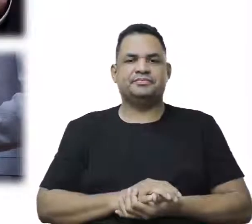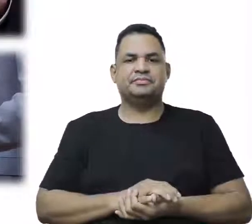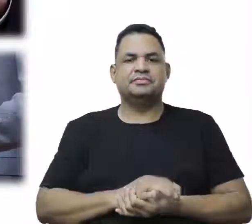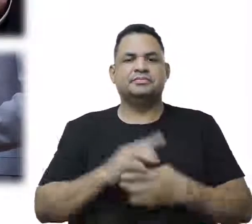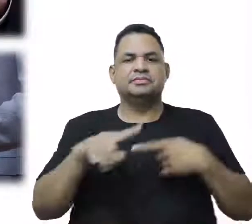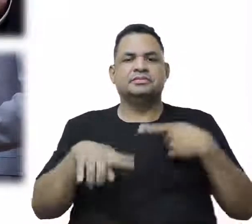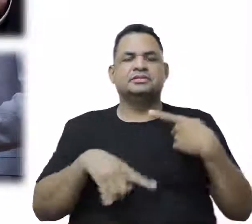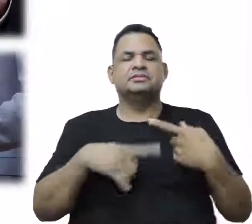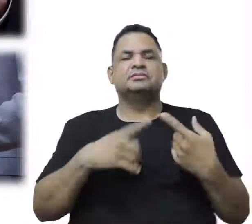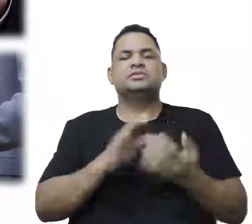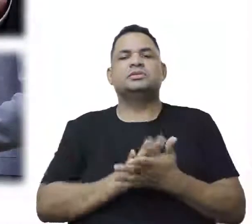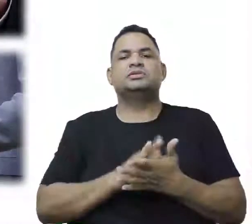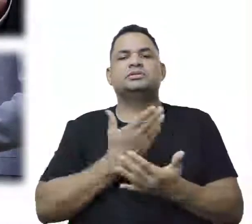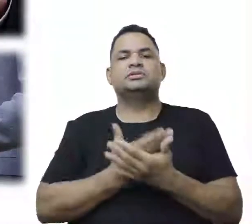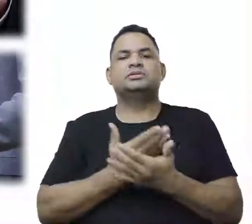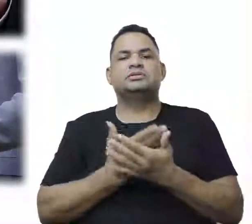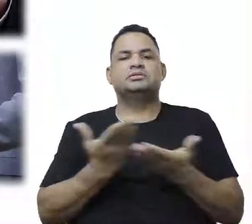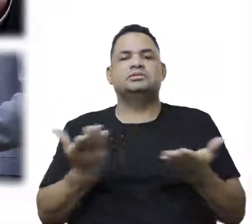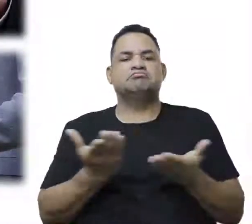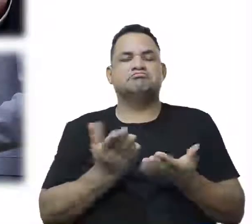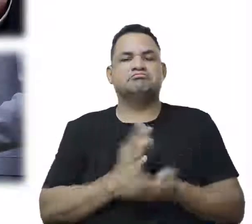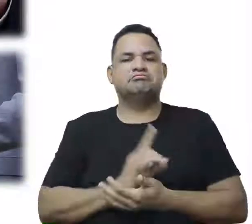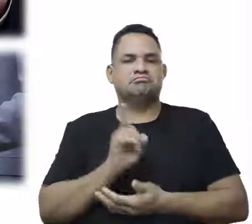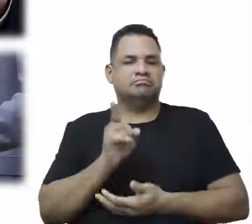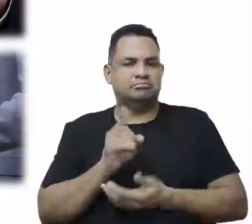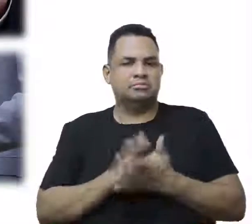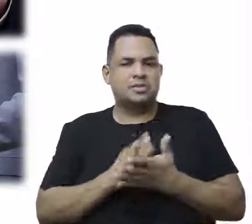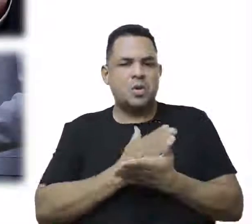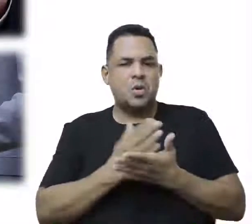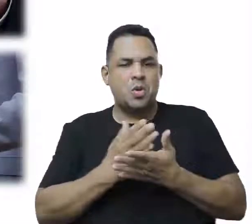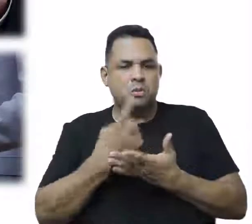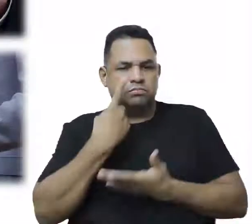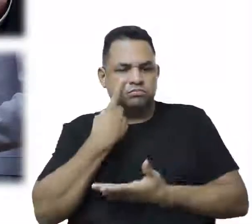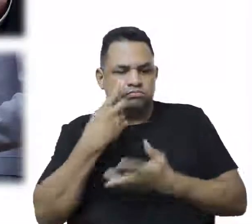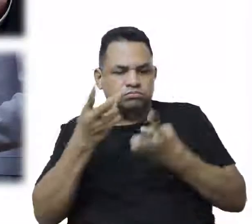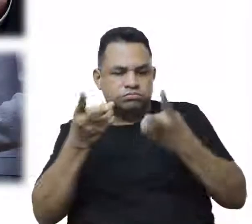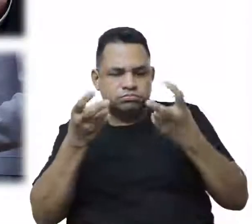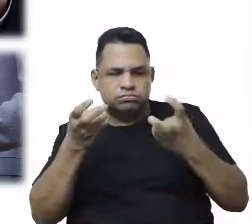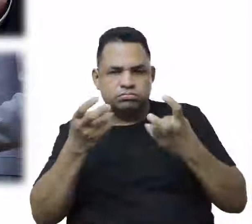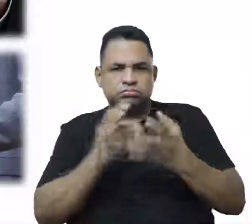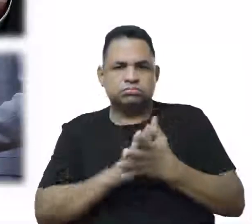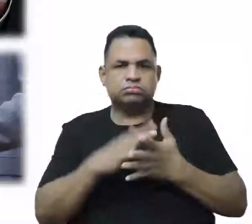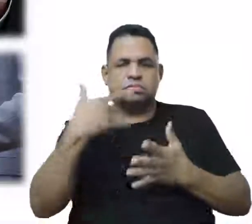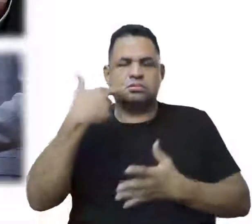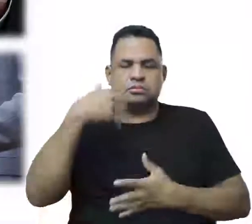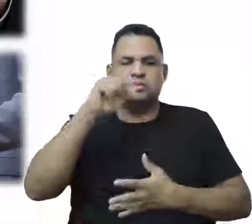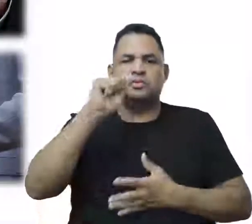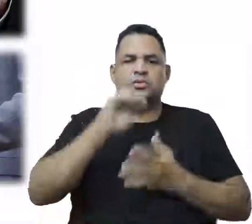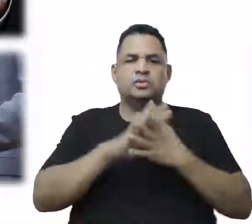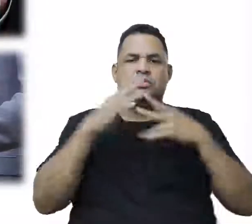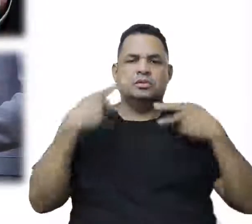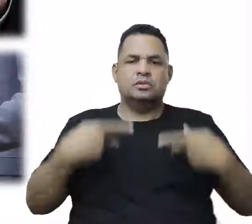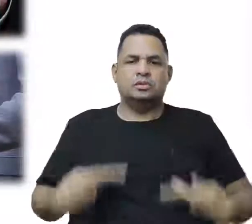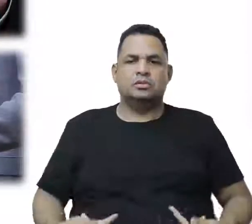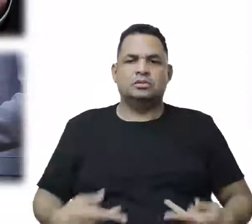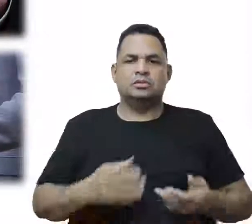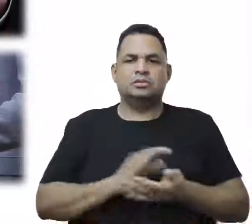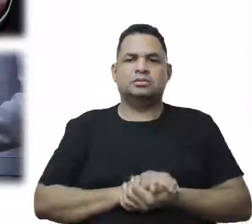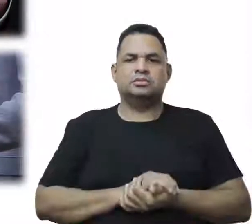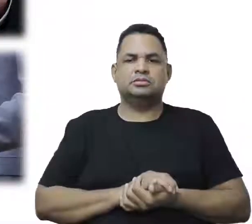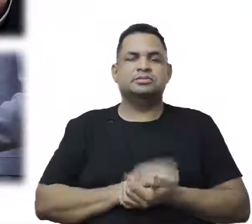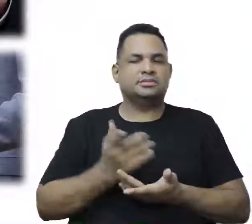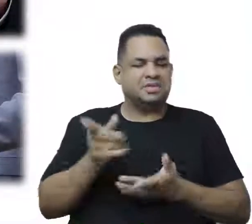Então, depois dessa aula, você não vai ser mais o mesmo. Você vai começar a observar a linguagem do corpo. Até para arranjar